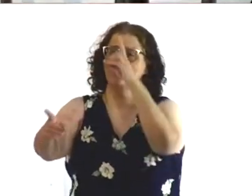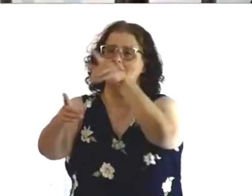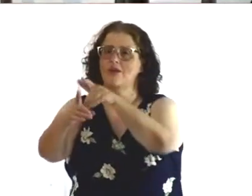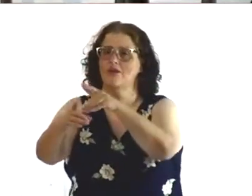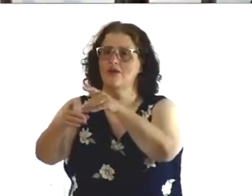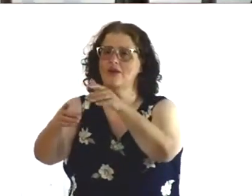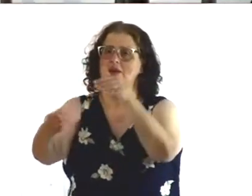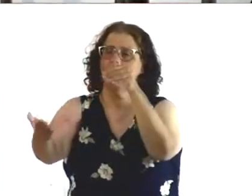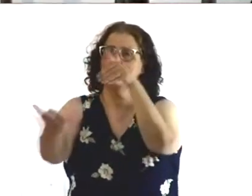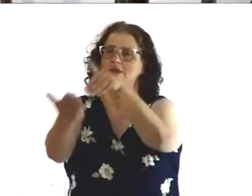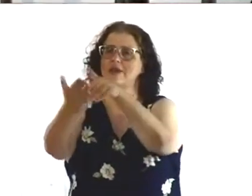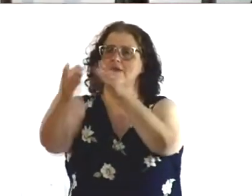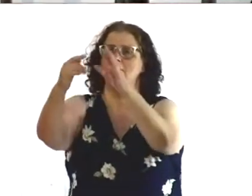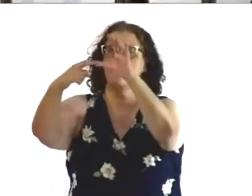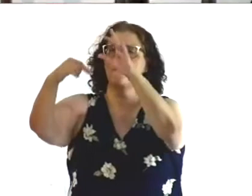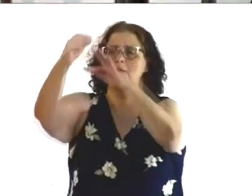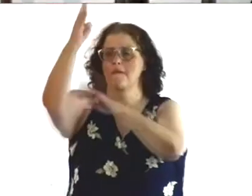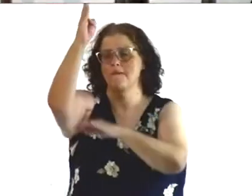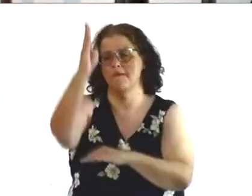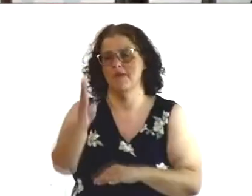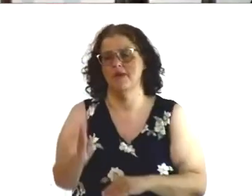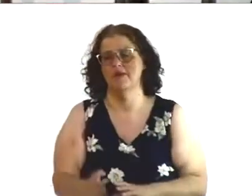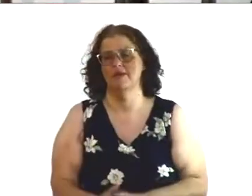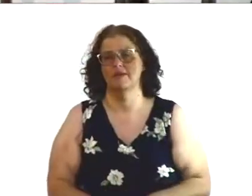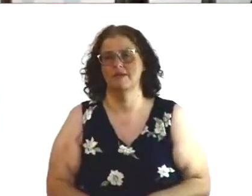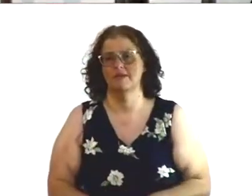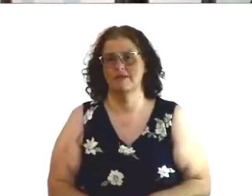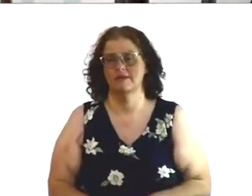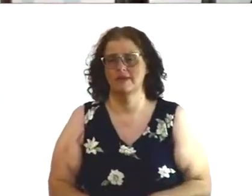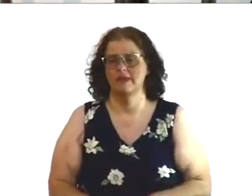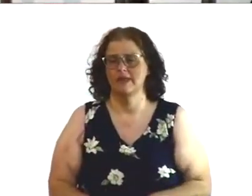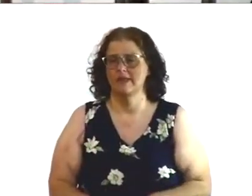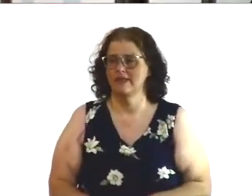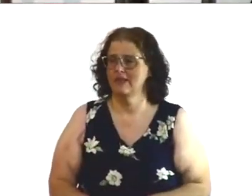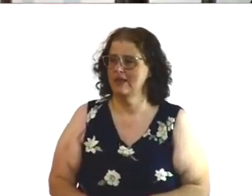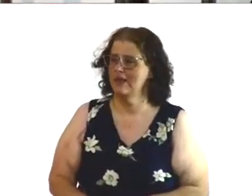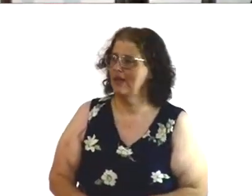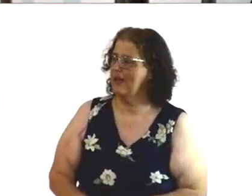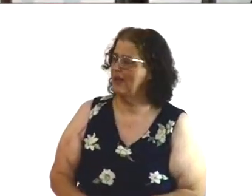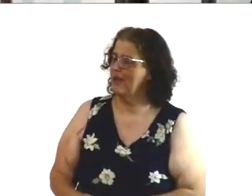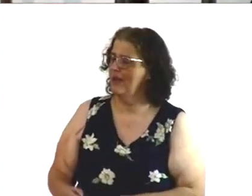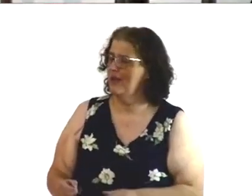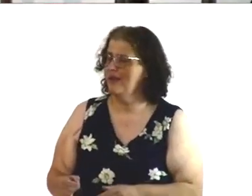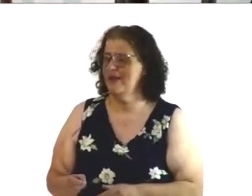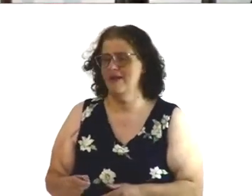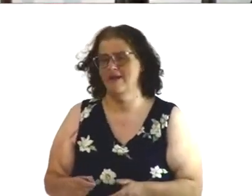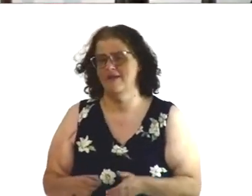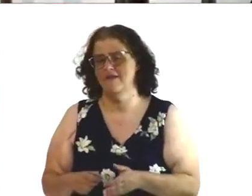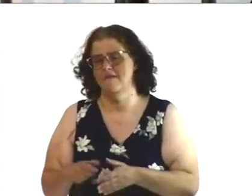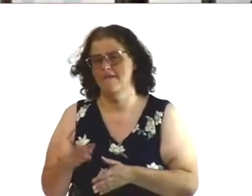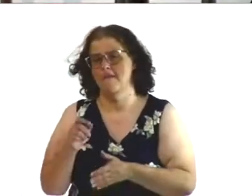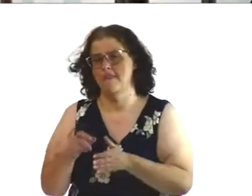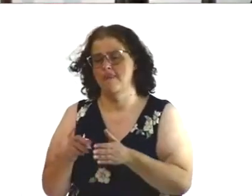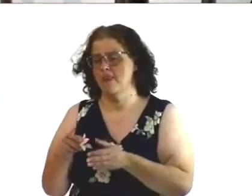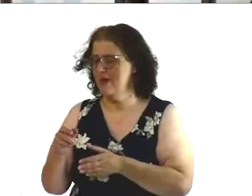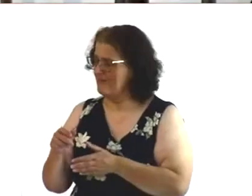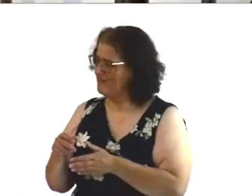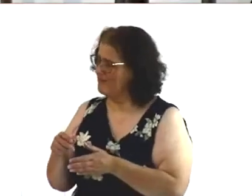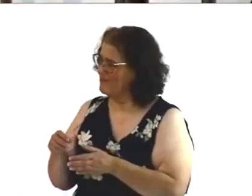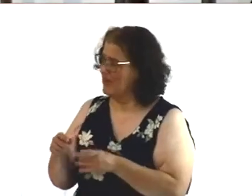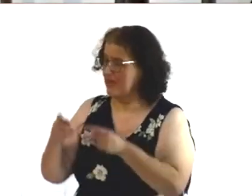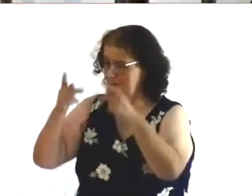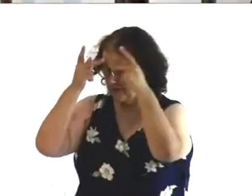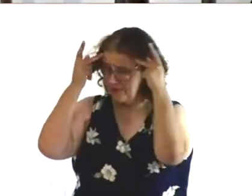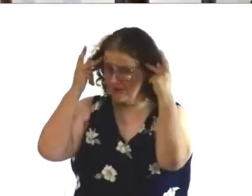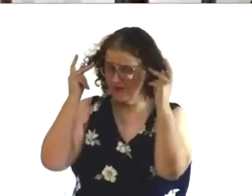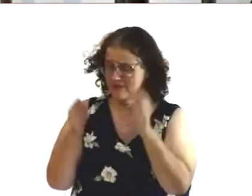Eles vão até o rei e perguntam, onde nasceu? O rei vai até os magos deles e eles dizem, está